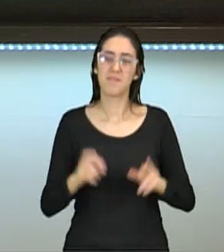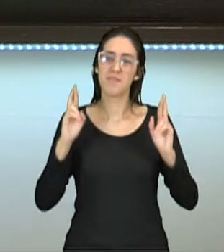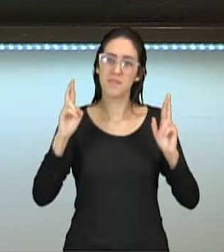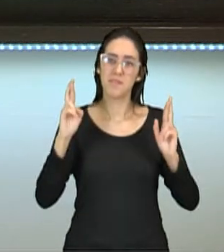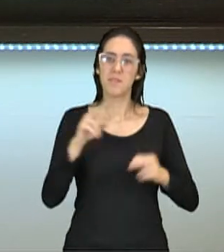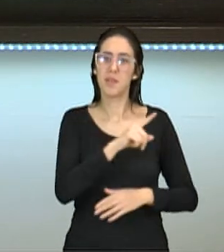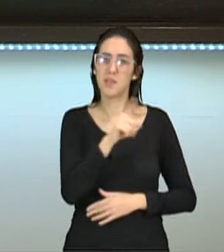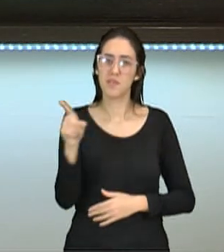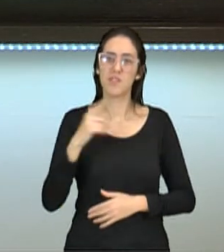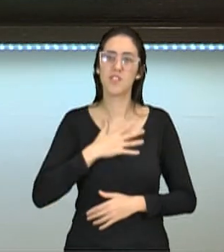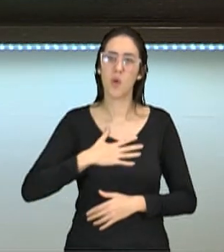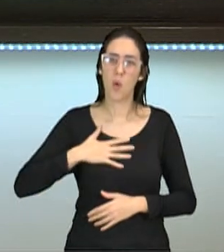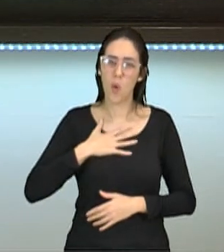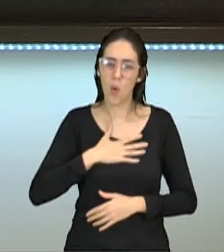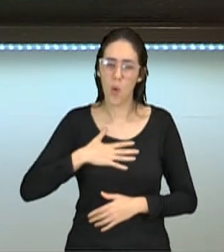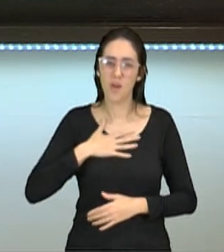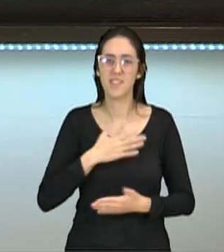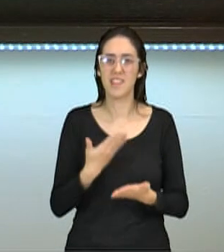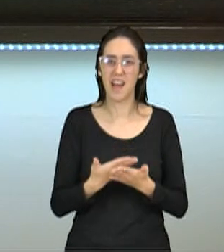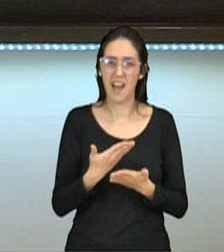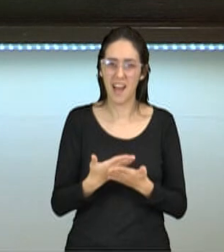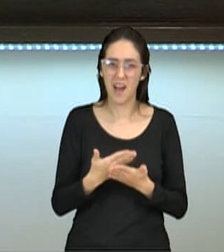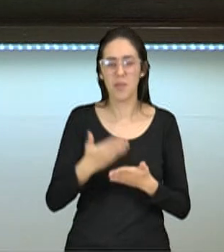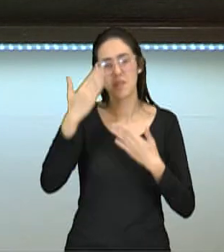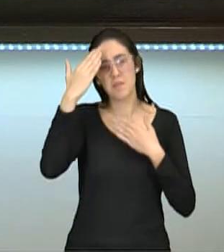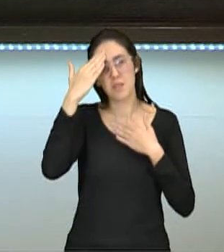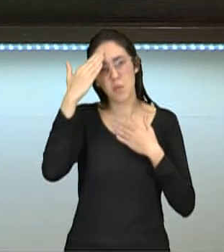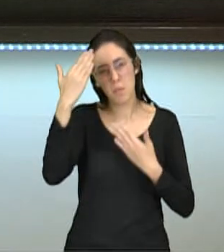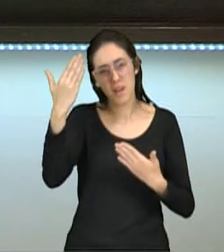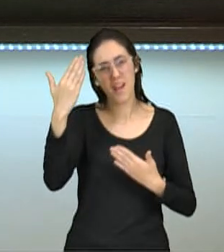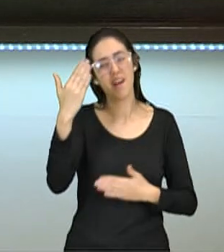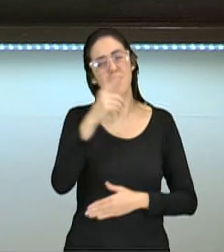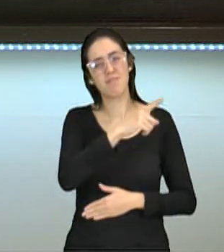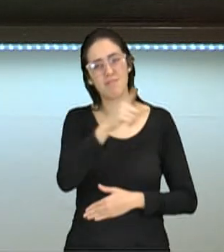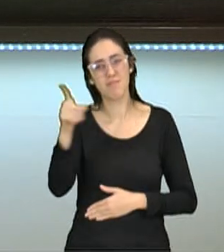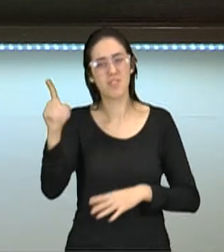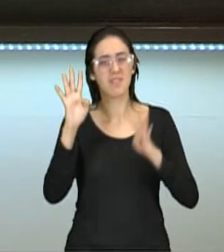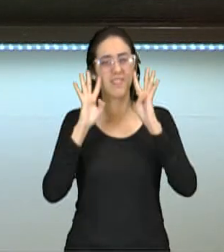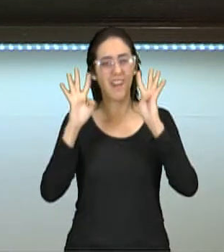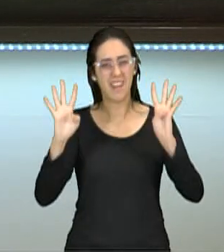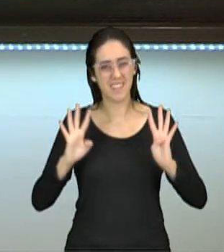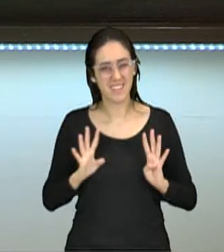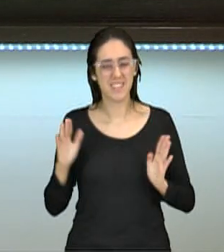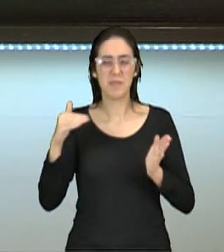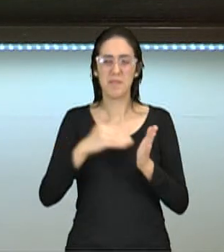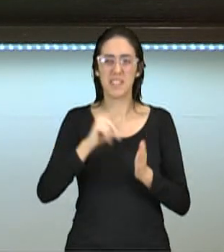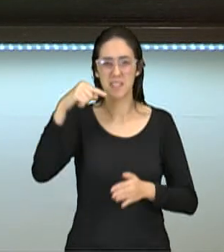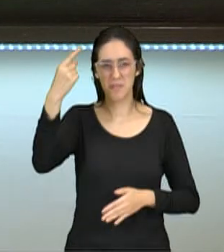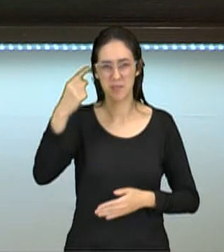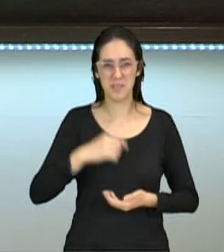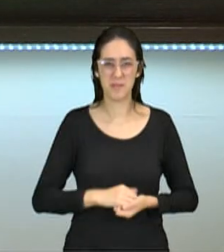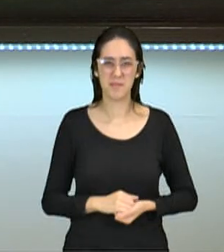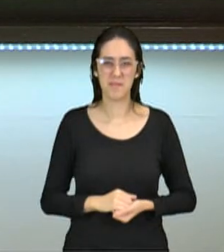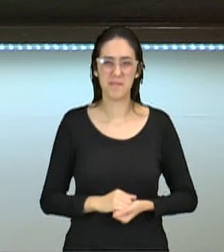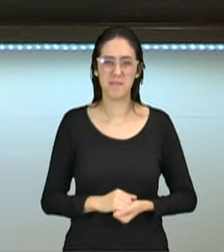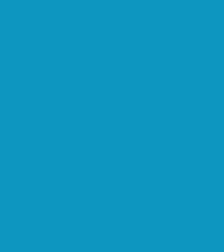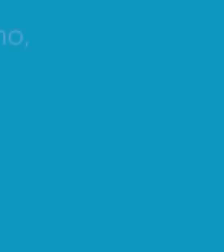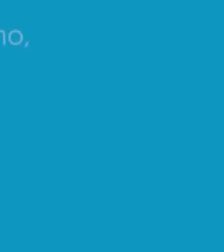que você tenha gostado dessa aula. Agradeço aqui novamente a sua atenção e até mais!